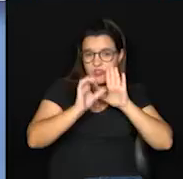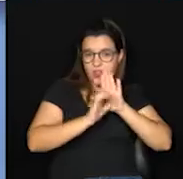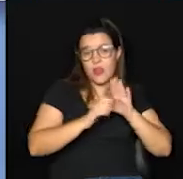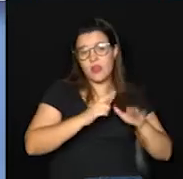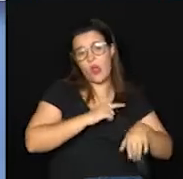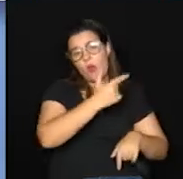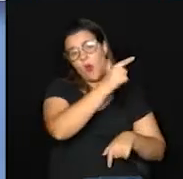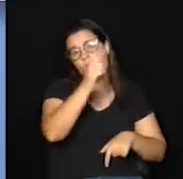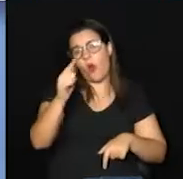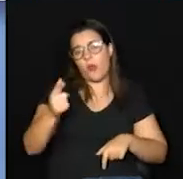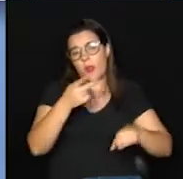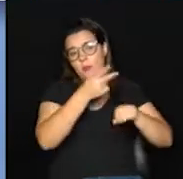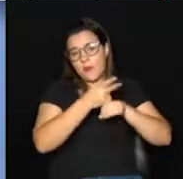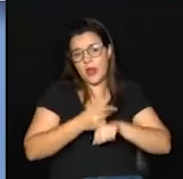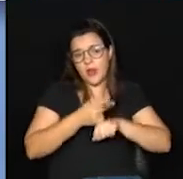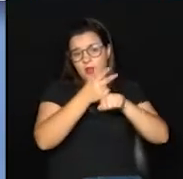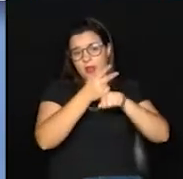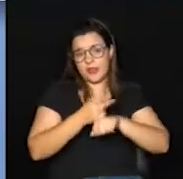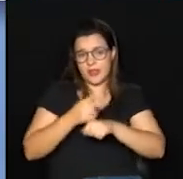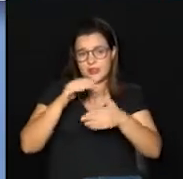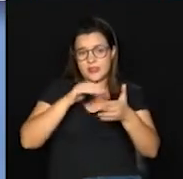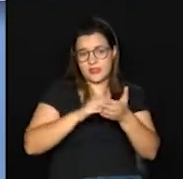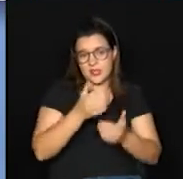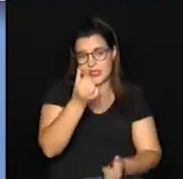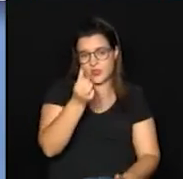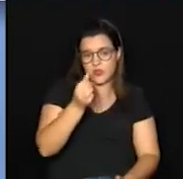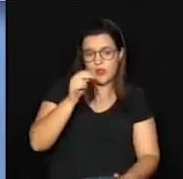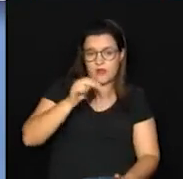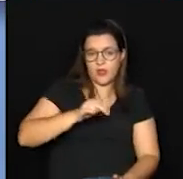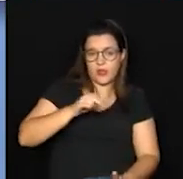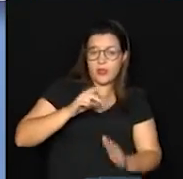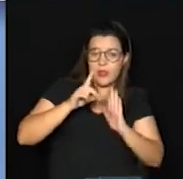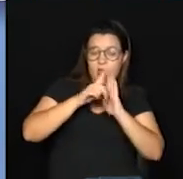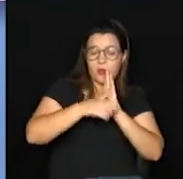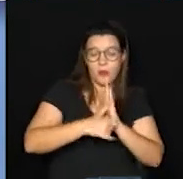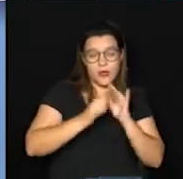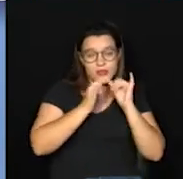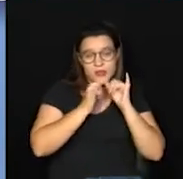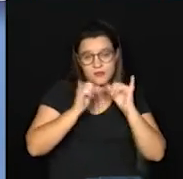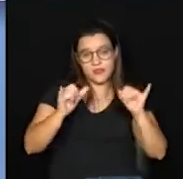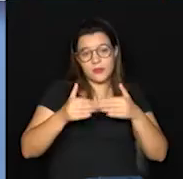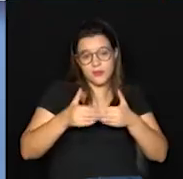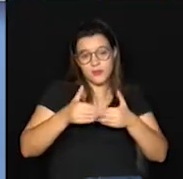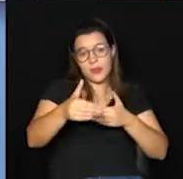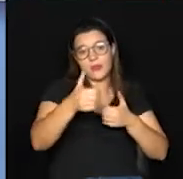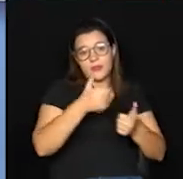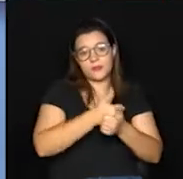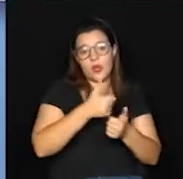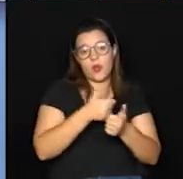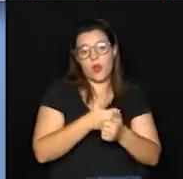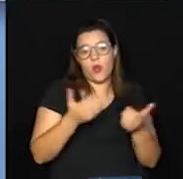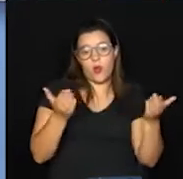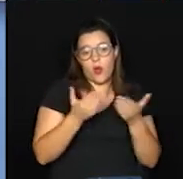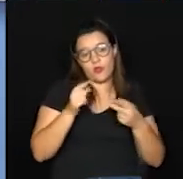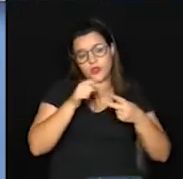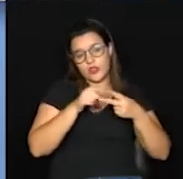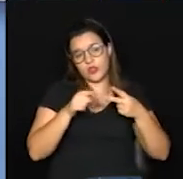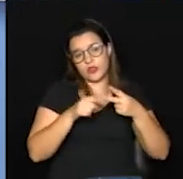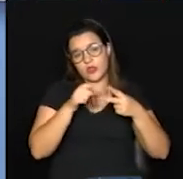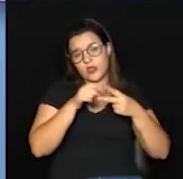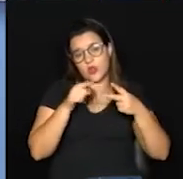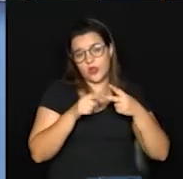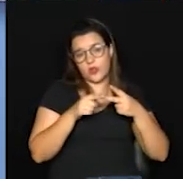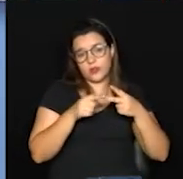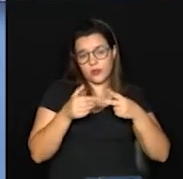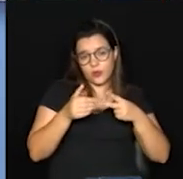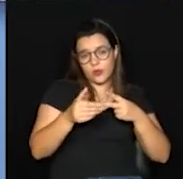Tem outras que vão até o dia 6 de novembro, mas a gente volta aqui e traz um pouquinho mais para frente. Hoje, esses dois que